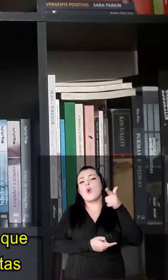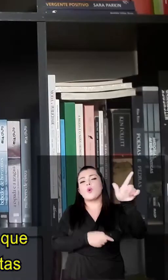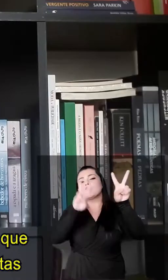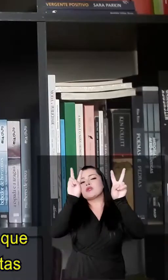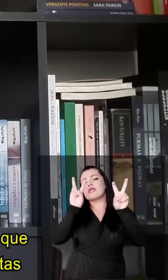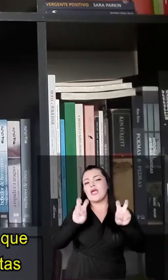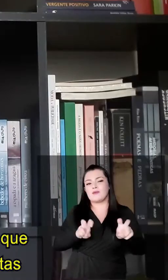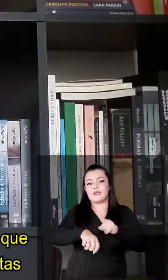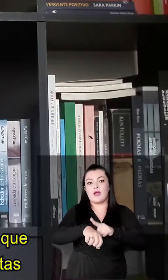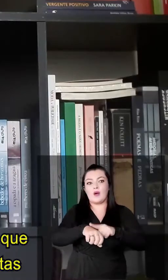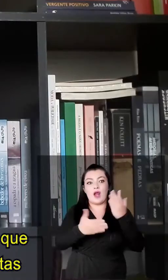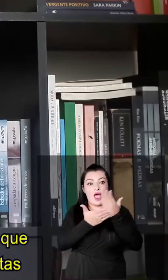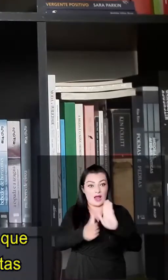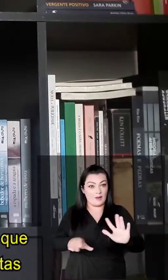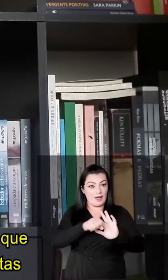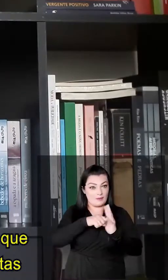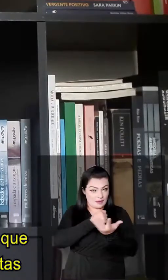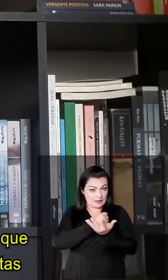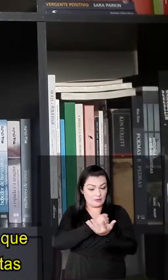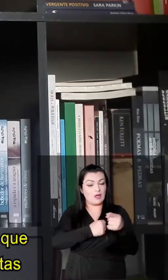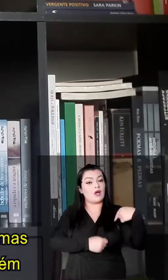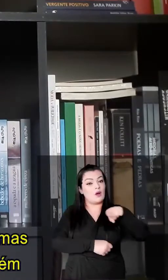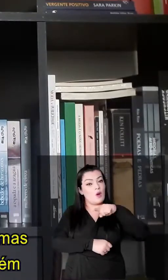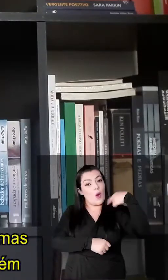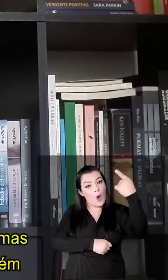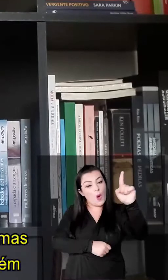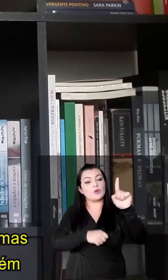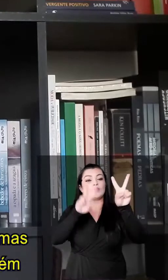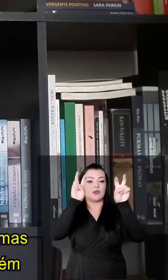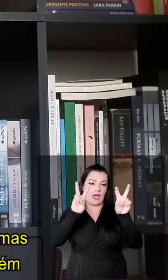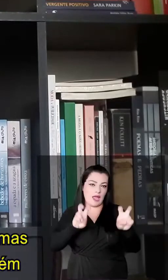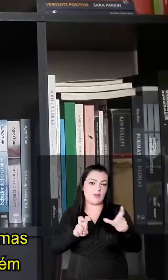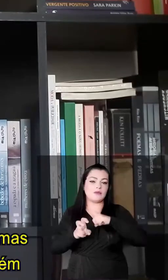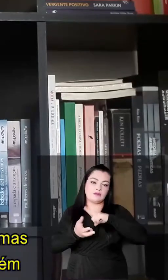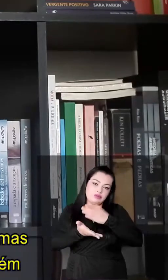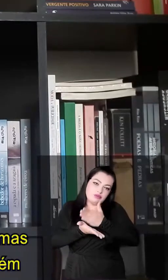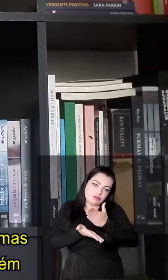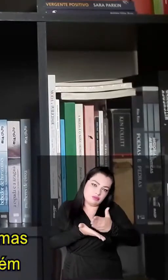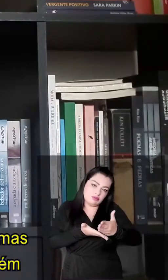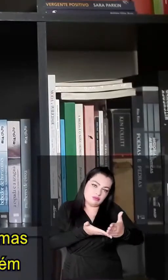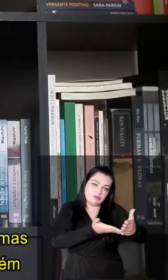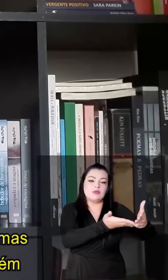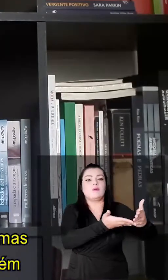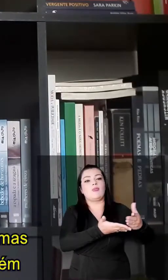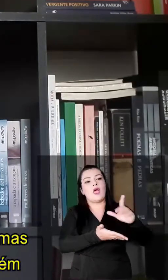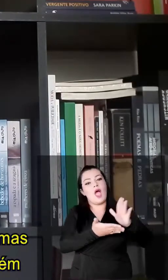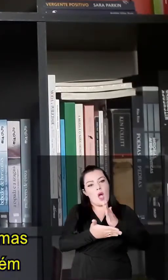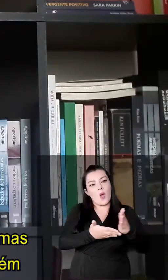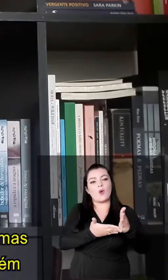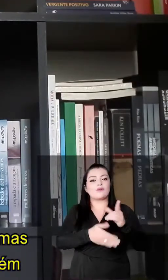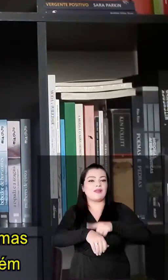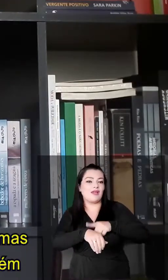acabar. Ainda estamos vivendo muitas coisas, depois vamos passar por outras fases, umas fases mais